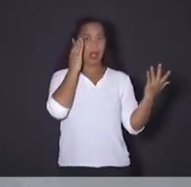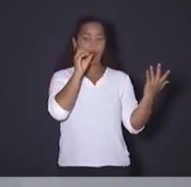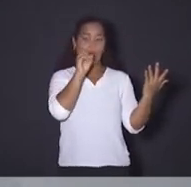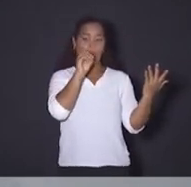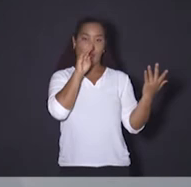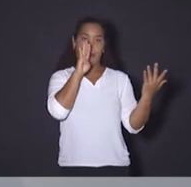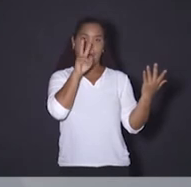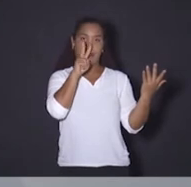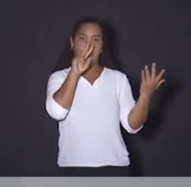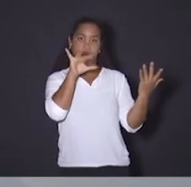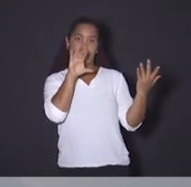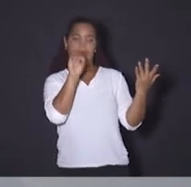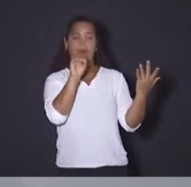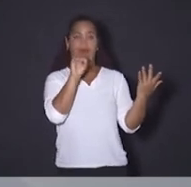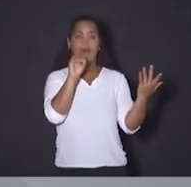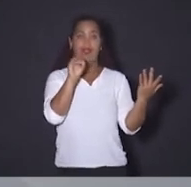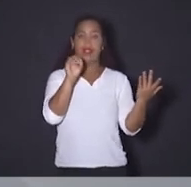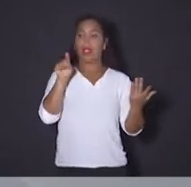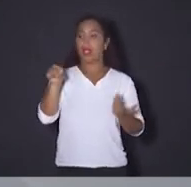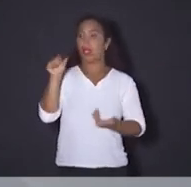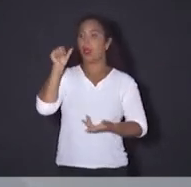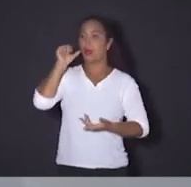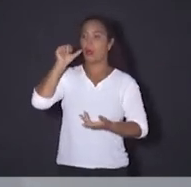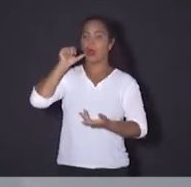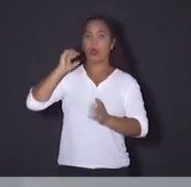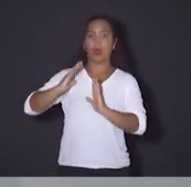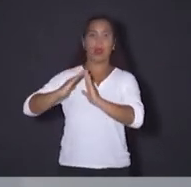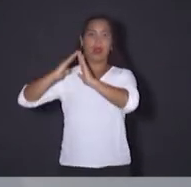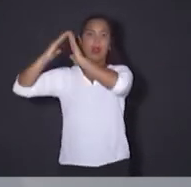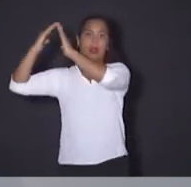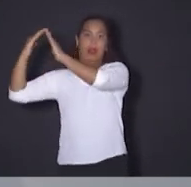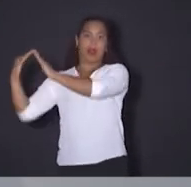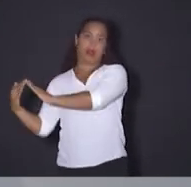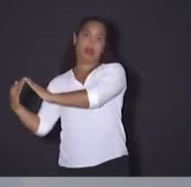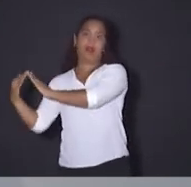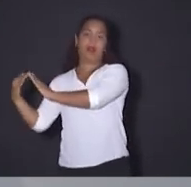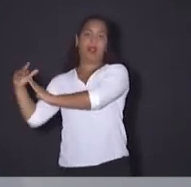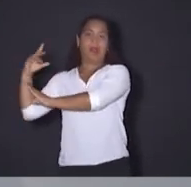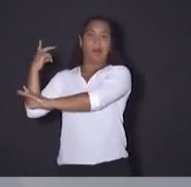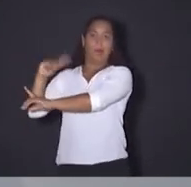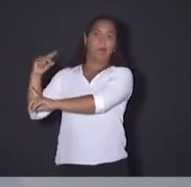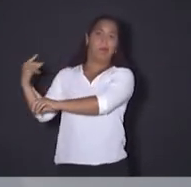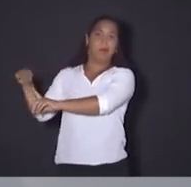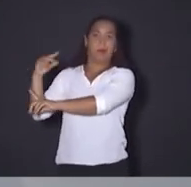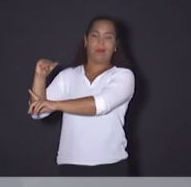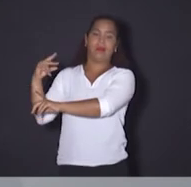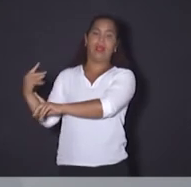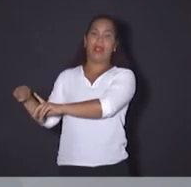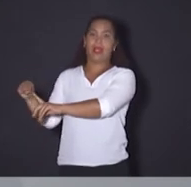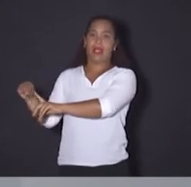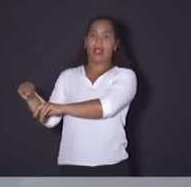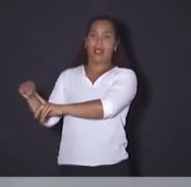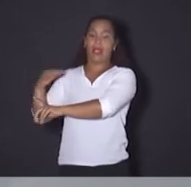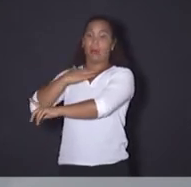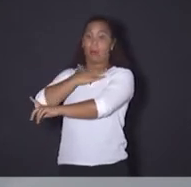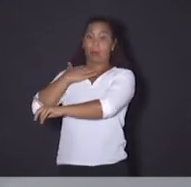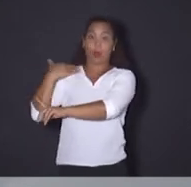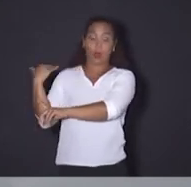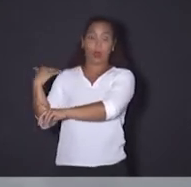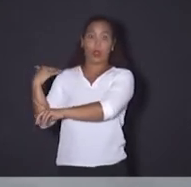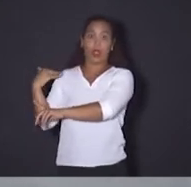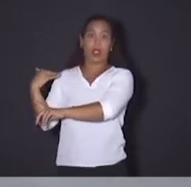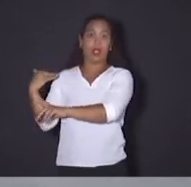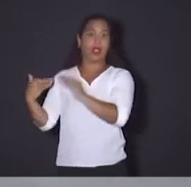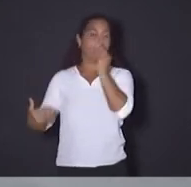enxergo humanidade na mulher que apanha do lado da minha casa a ponto de morrer sem ter errado no próprio quintal mas eu me comovo